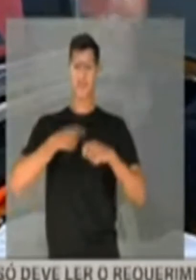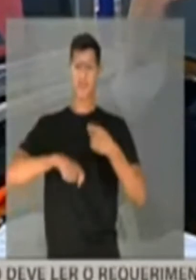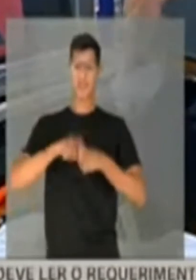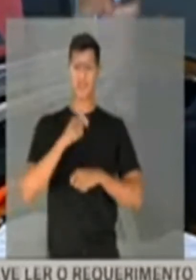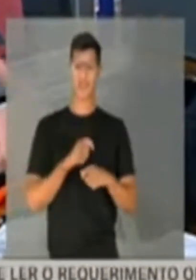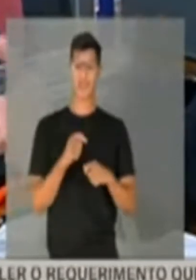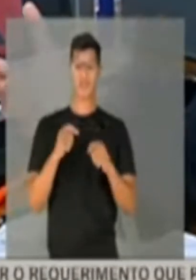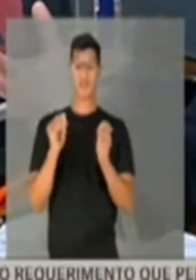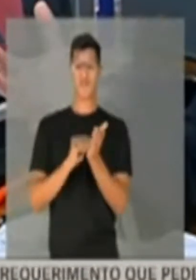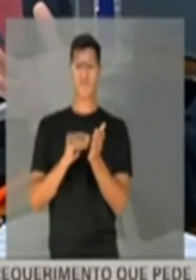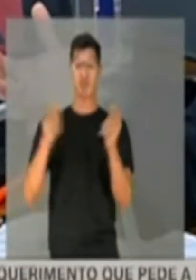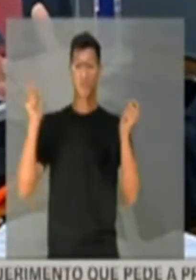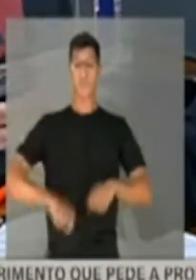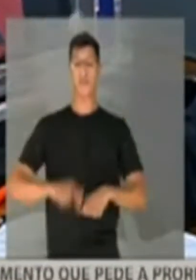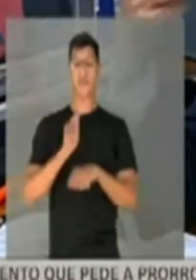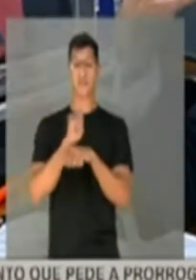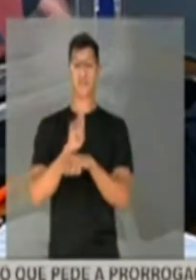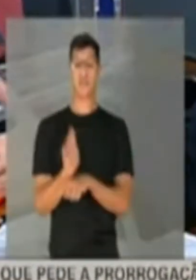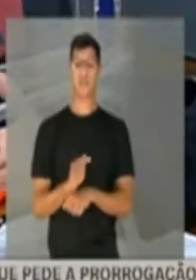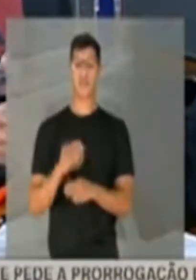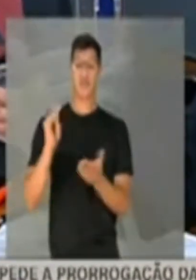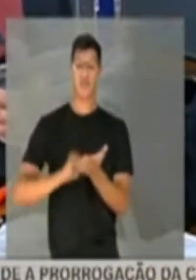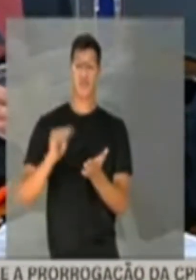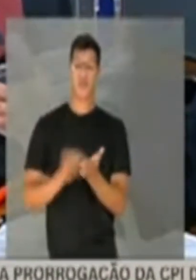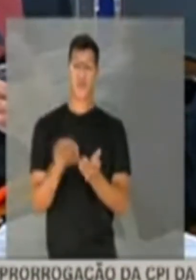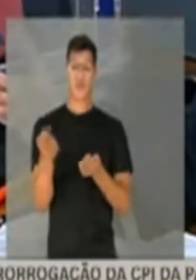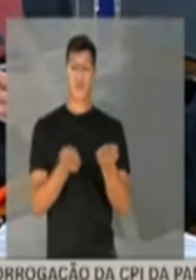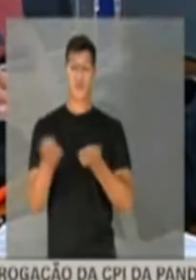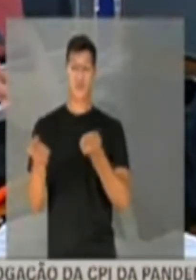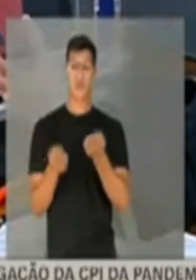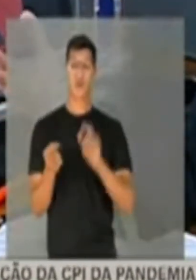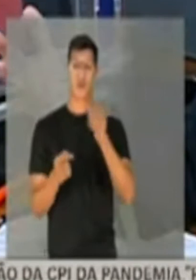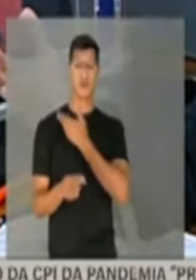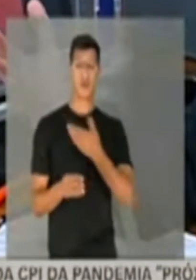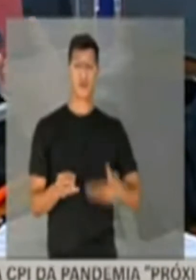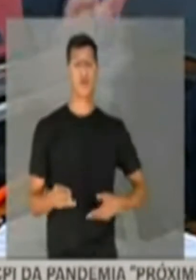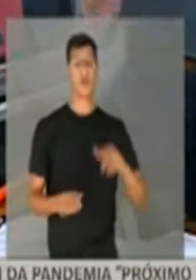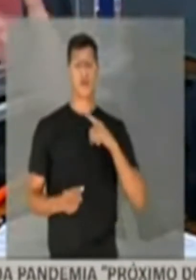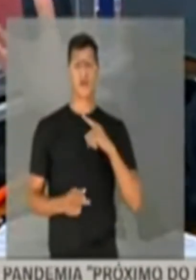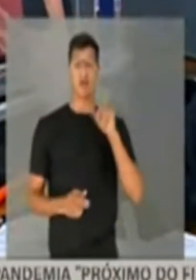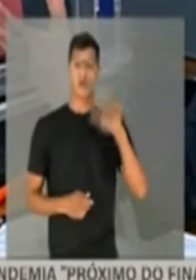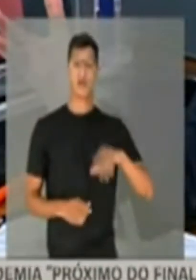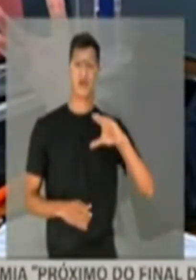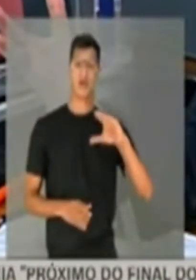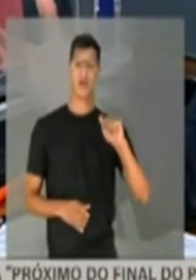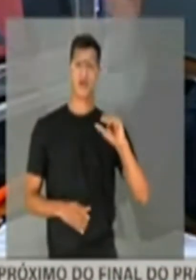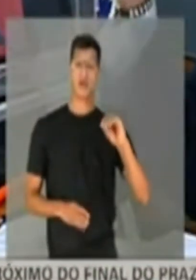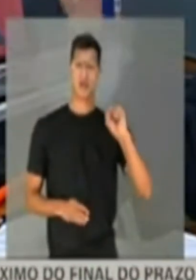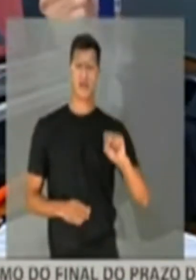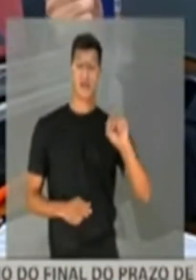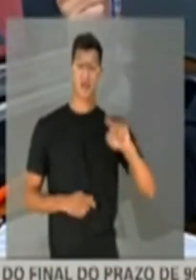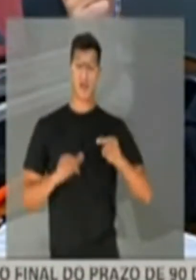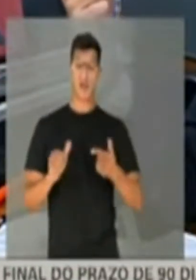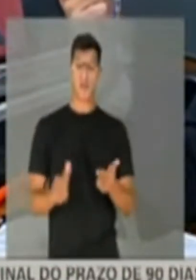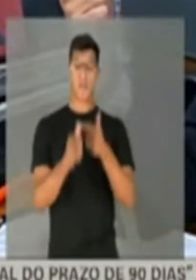a incompetência gerencial, a falta de controles que esse governo tem, que é o caos. Essa é a